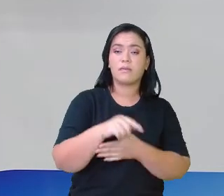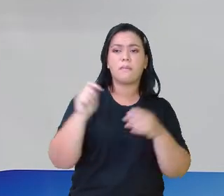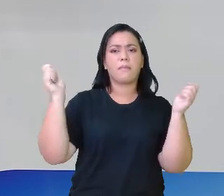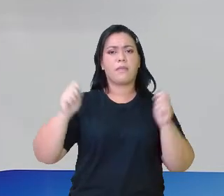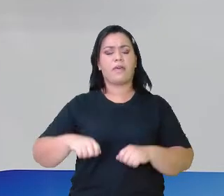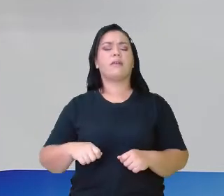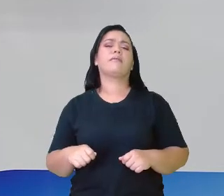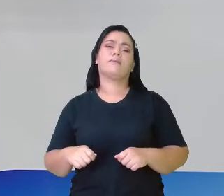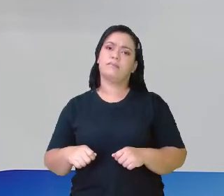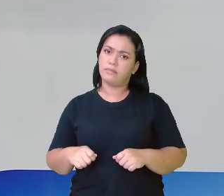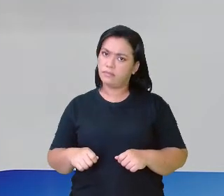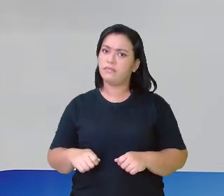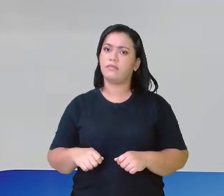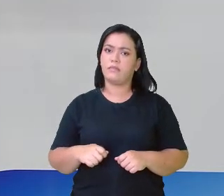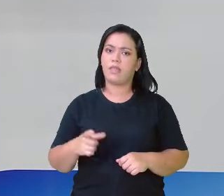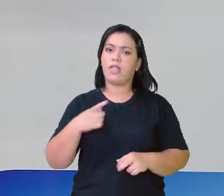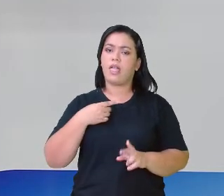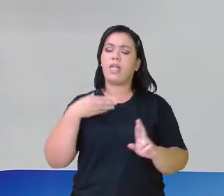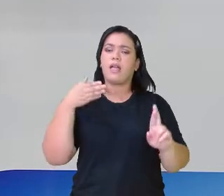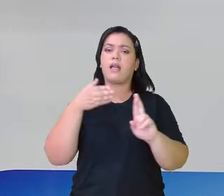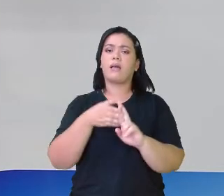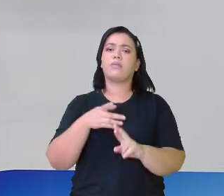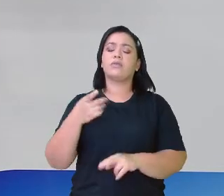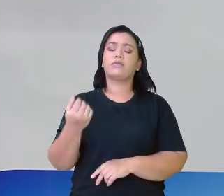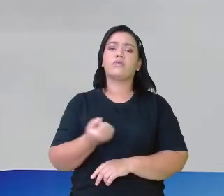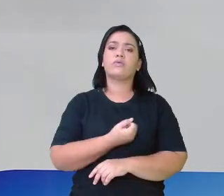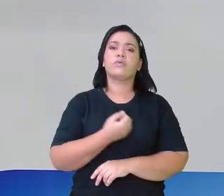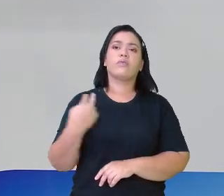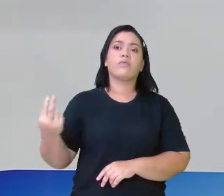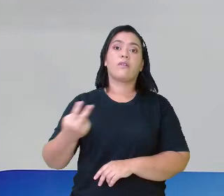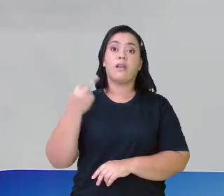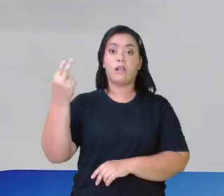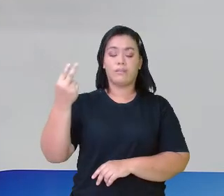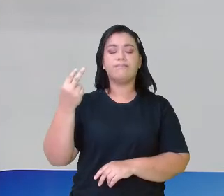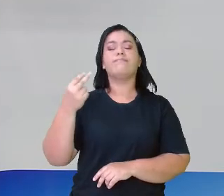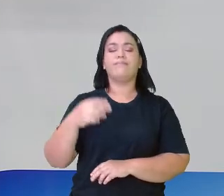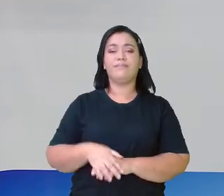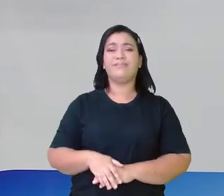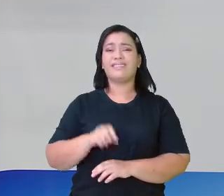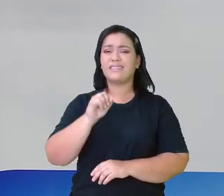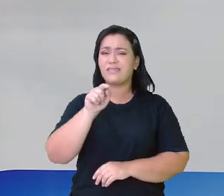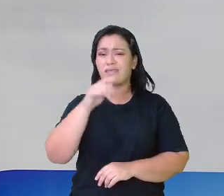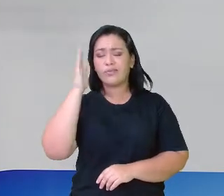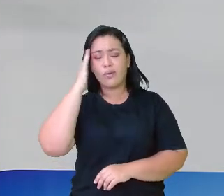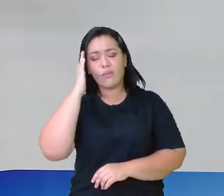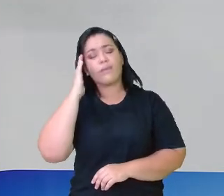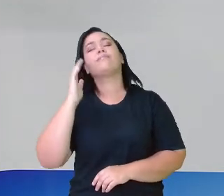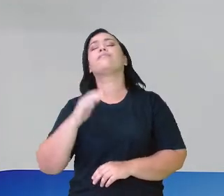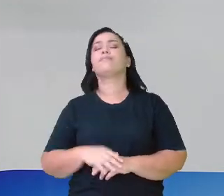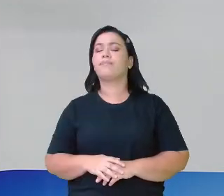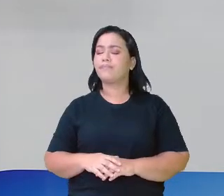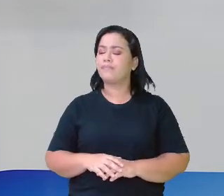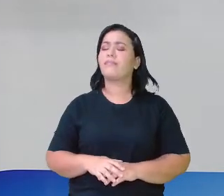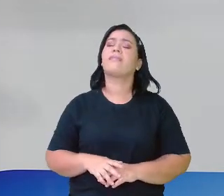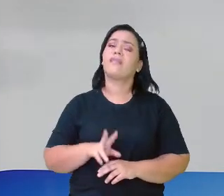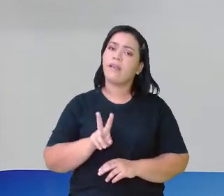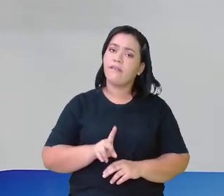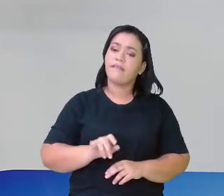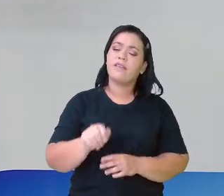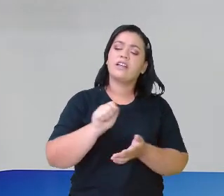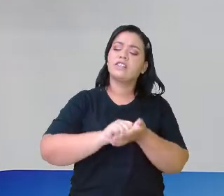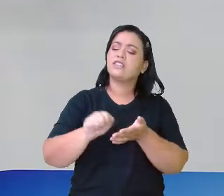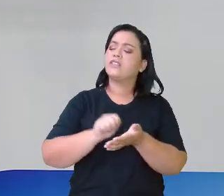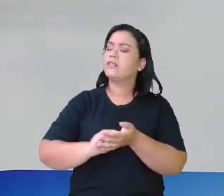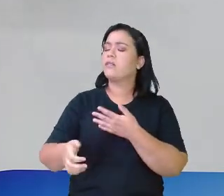conseguem representar o valor de cada número? Se você souber isso, você vai escrever todos os números, pode